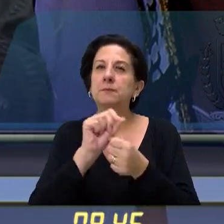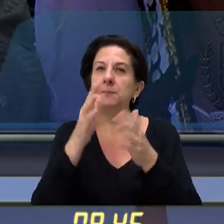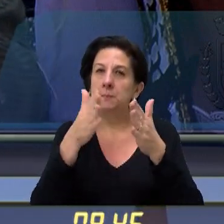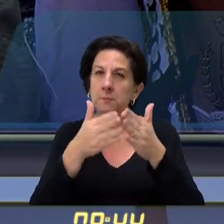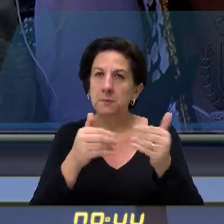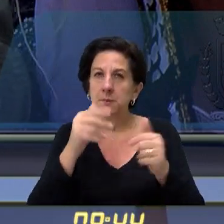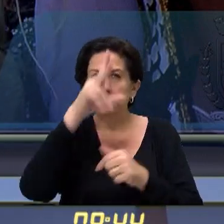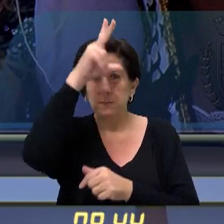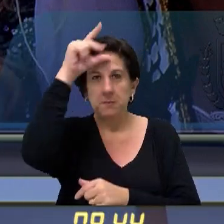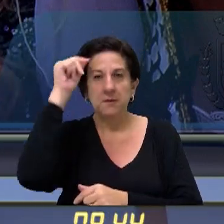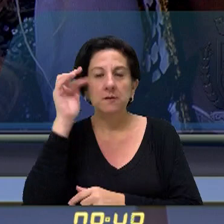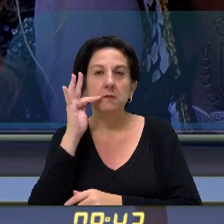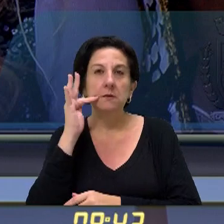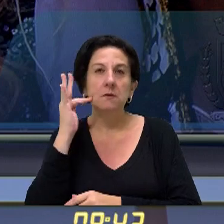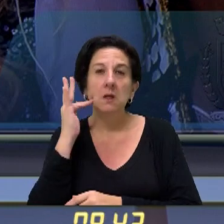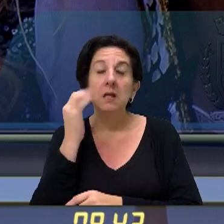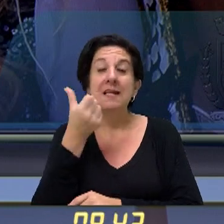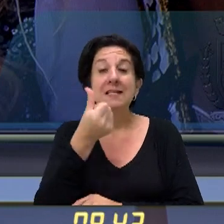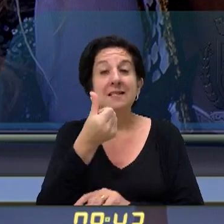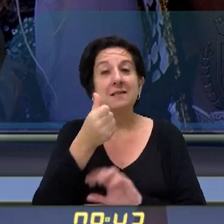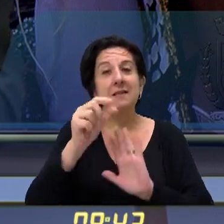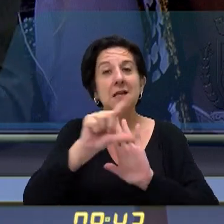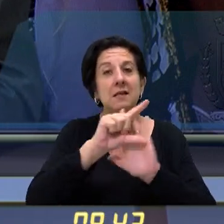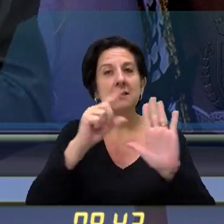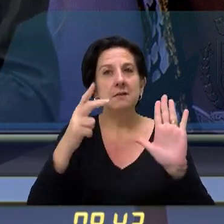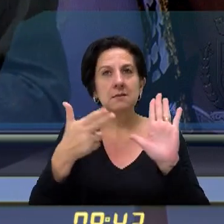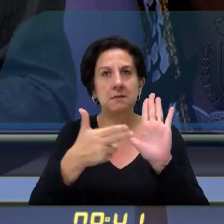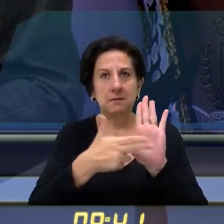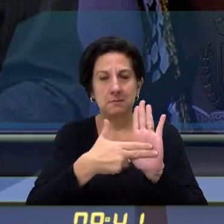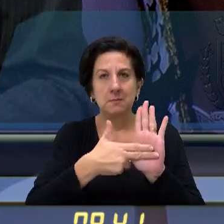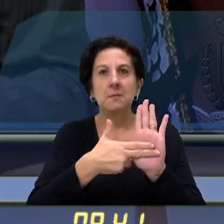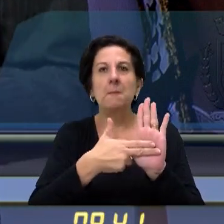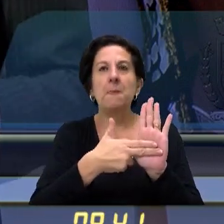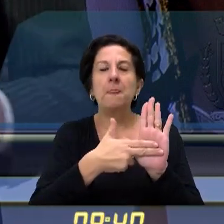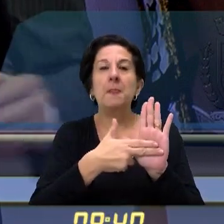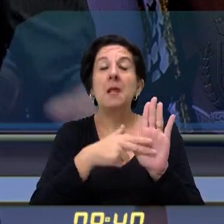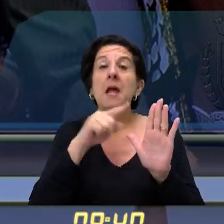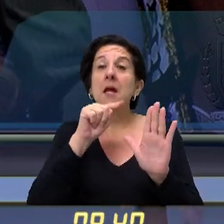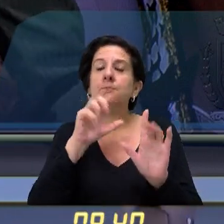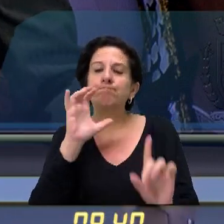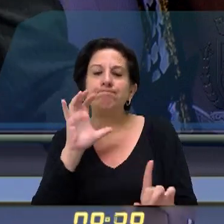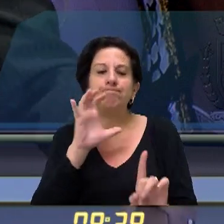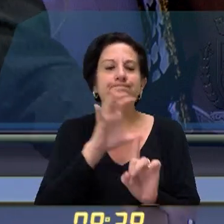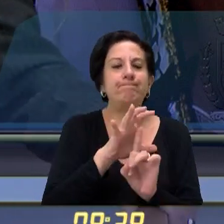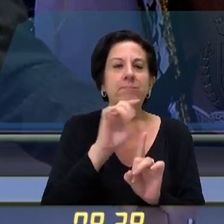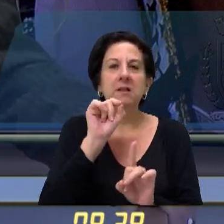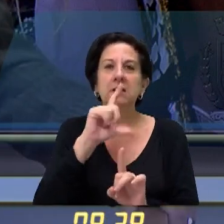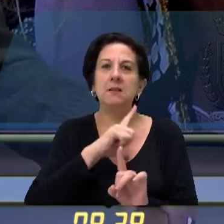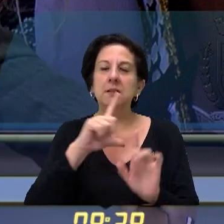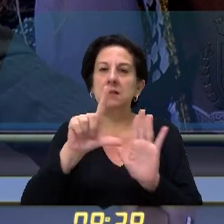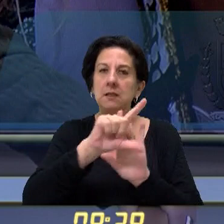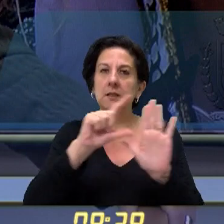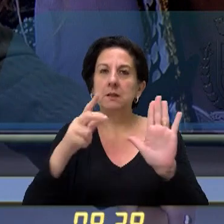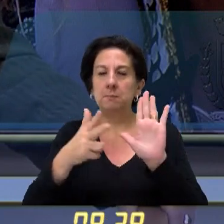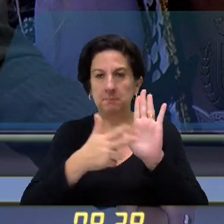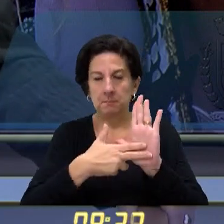Telmo, que como são 6 emendas, vereador Hildo, e esse impacto daquilo que nós